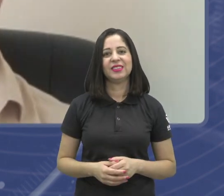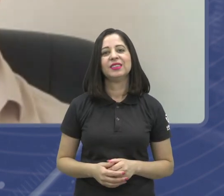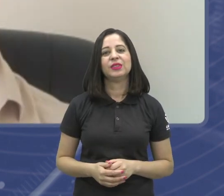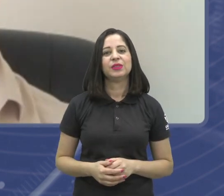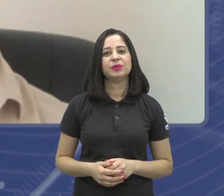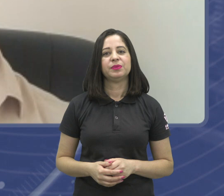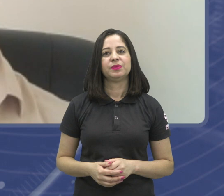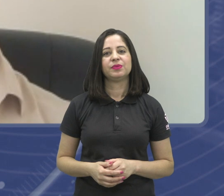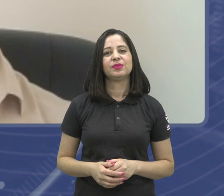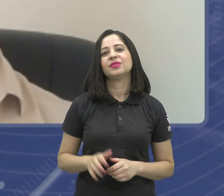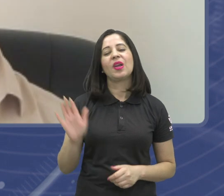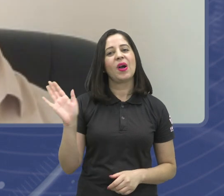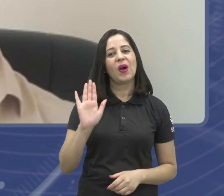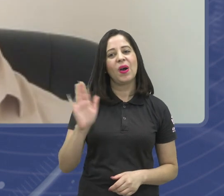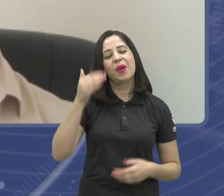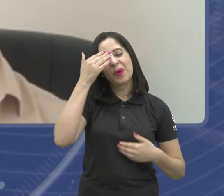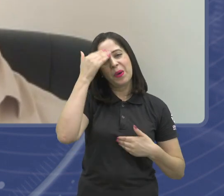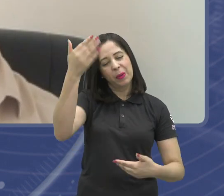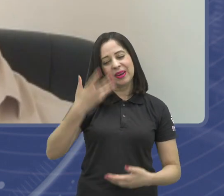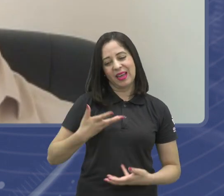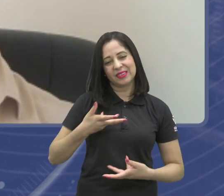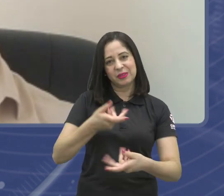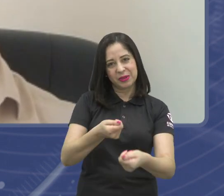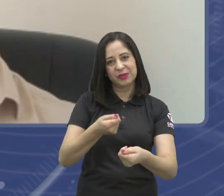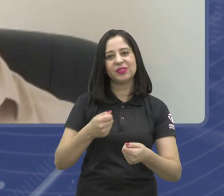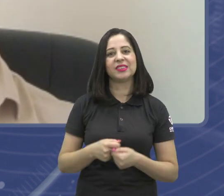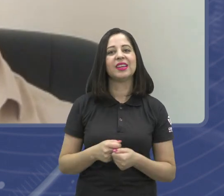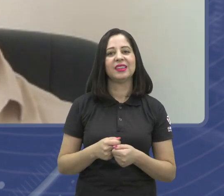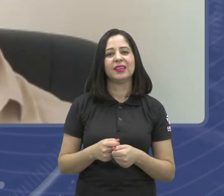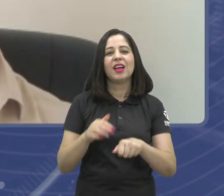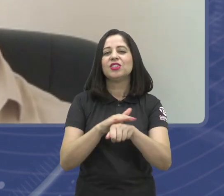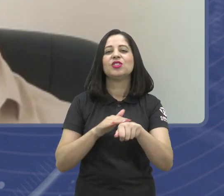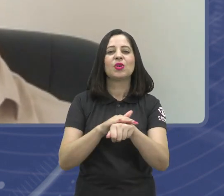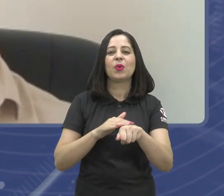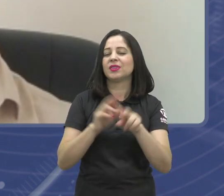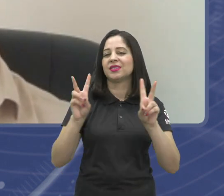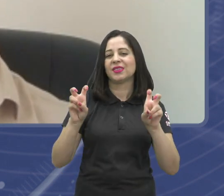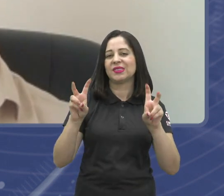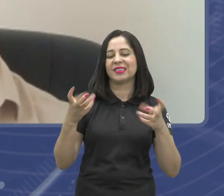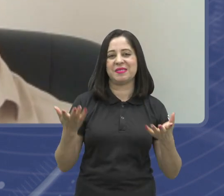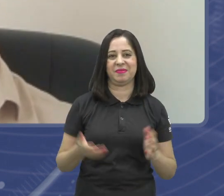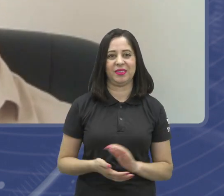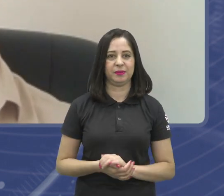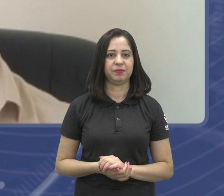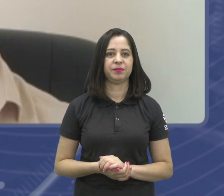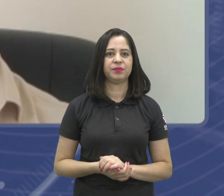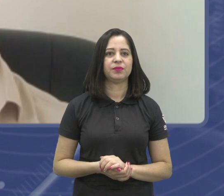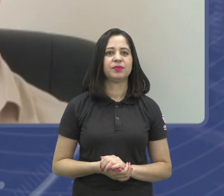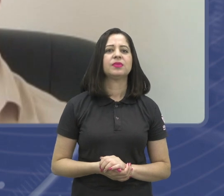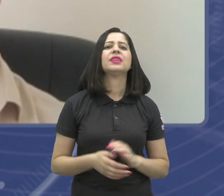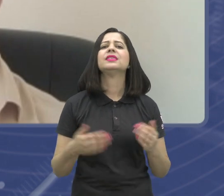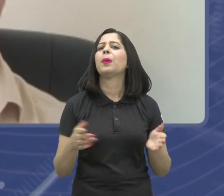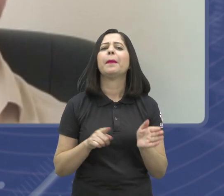Rafael. Olá, gente. Obrigado mais uma vez pelo convite. Estou aqui para a gente poder iluminar mais um dia essa questão aí.